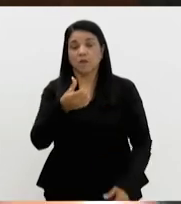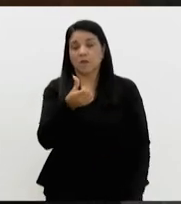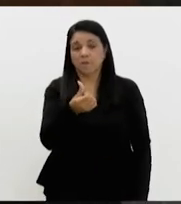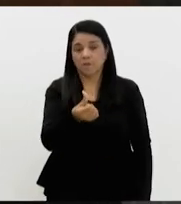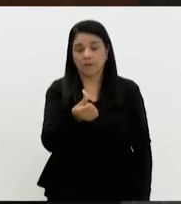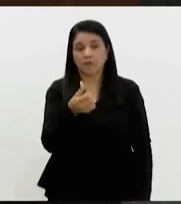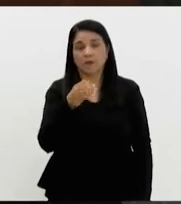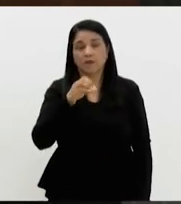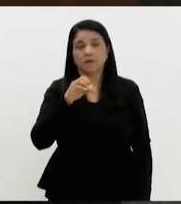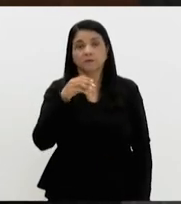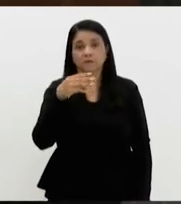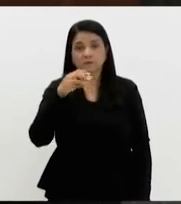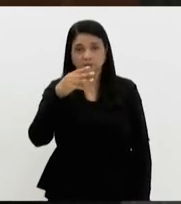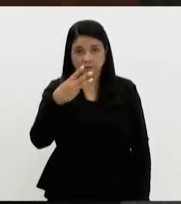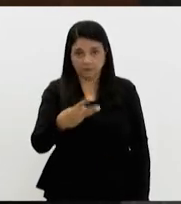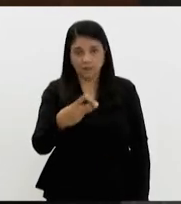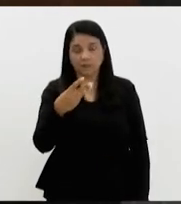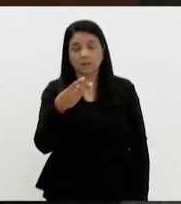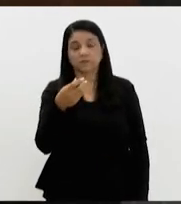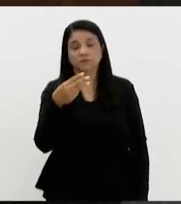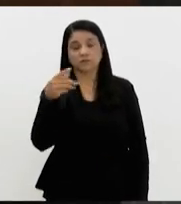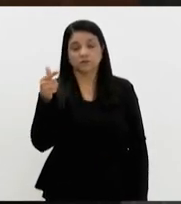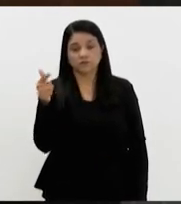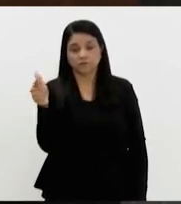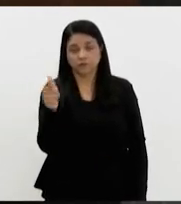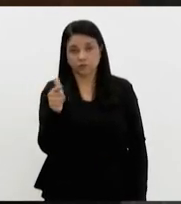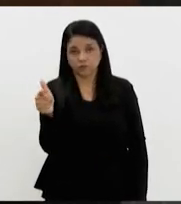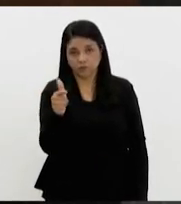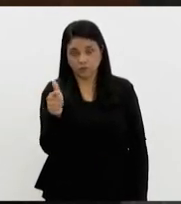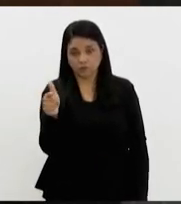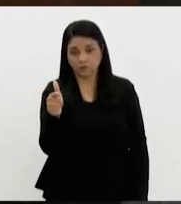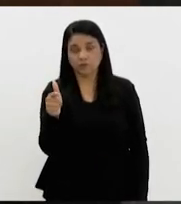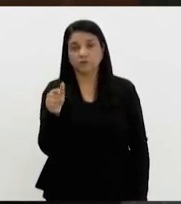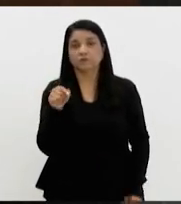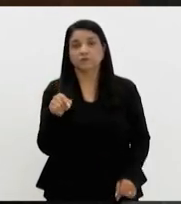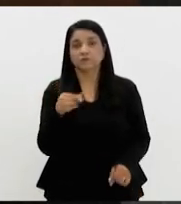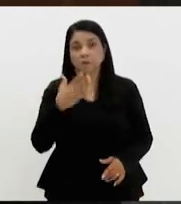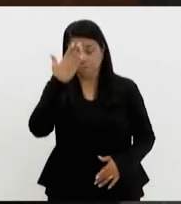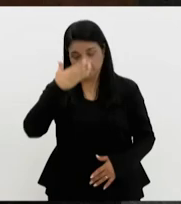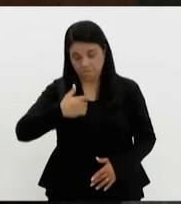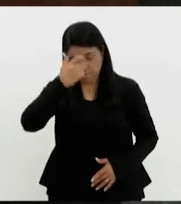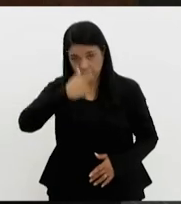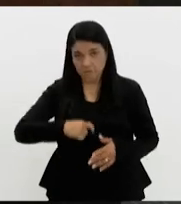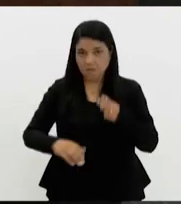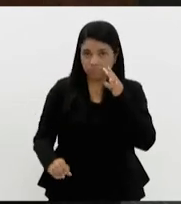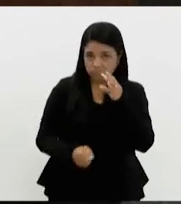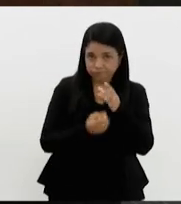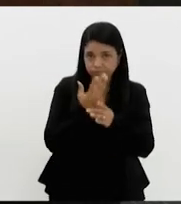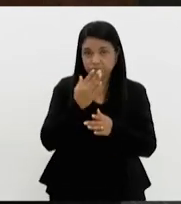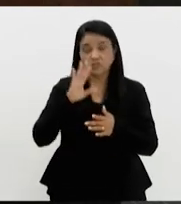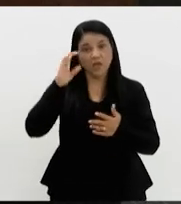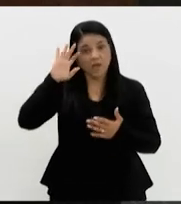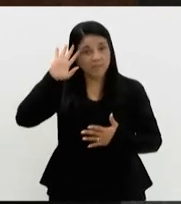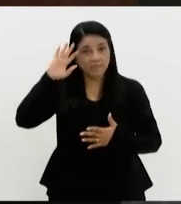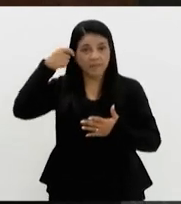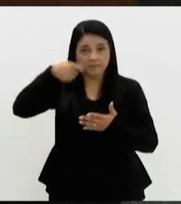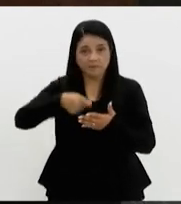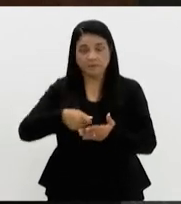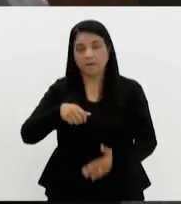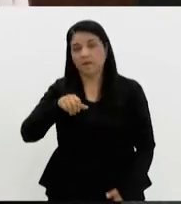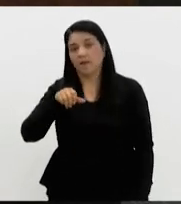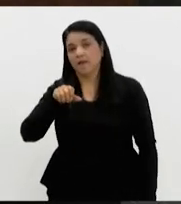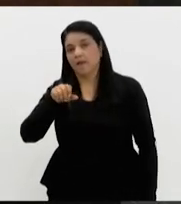6336 de 2022, de minha autoria, e que já existe uma decisão do